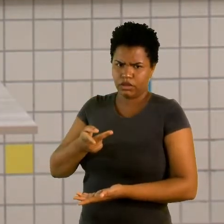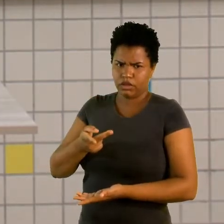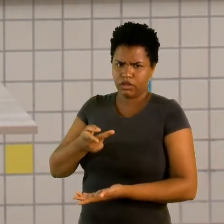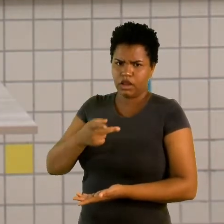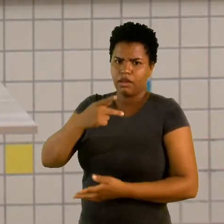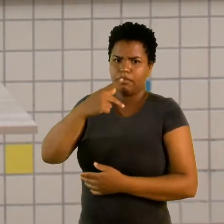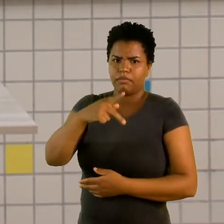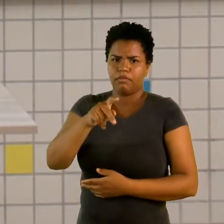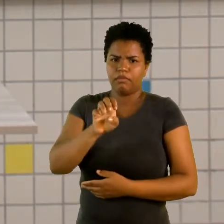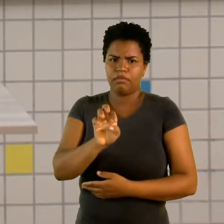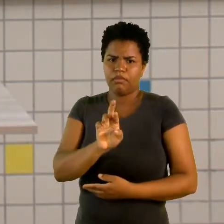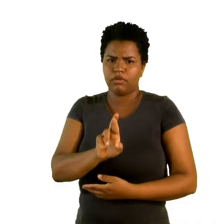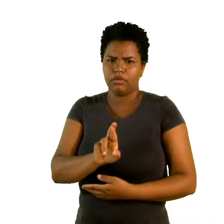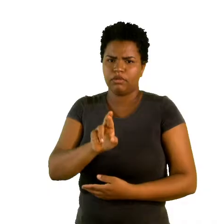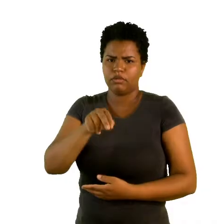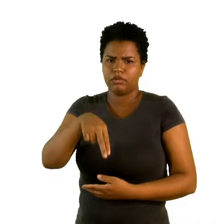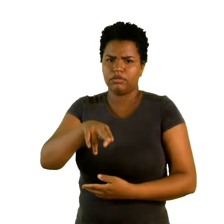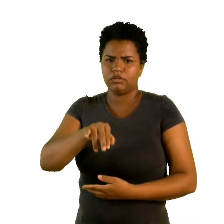penicilina?